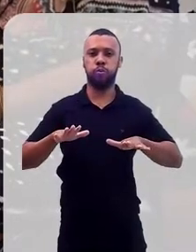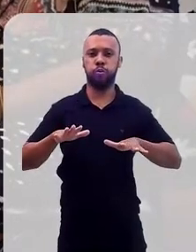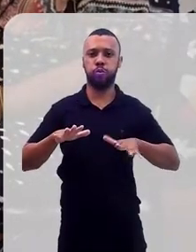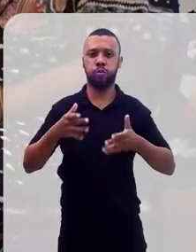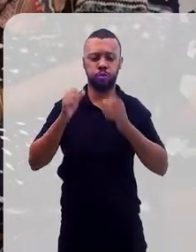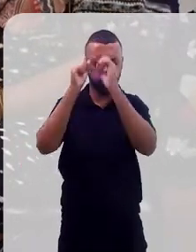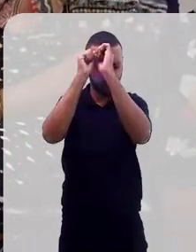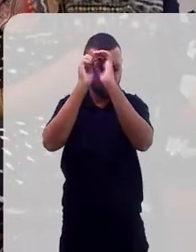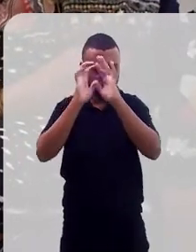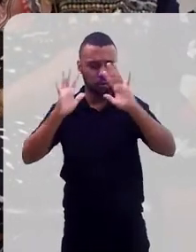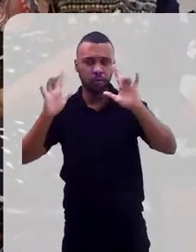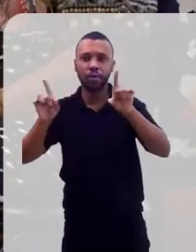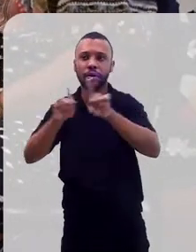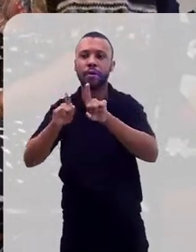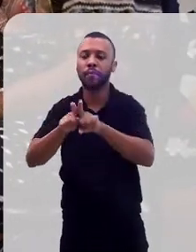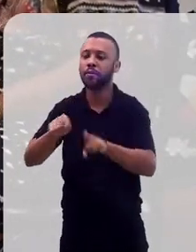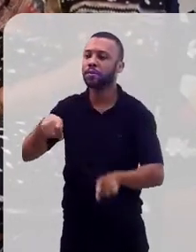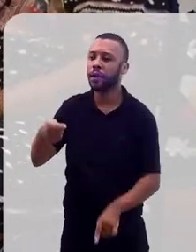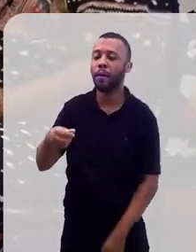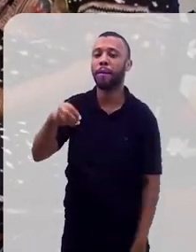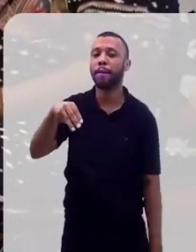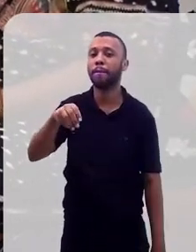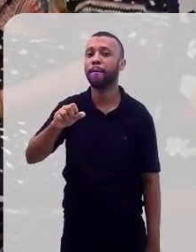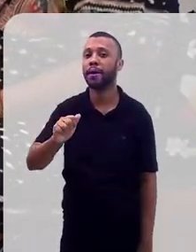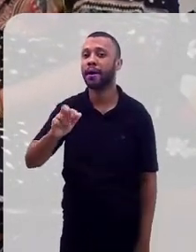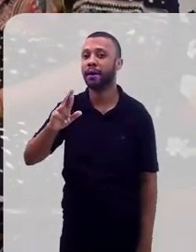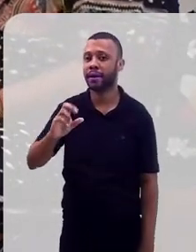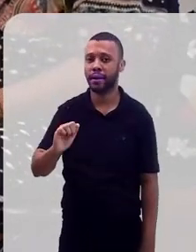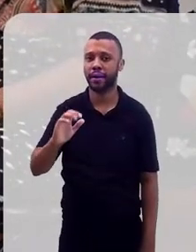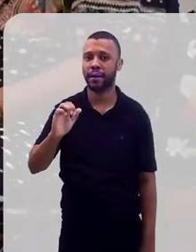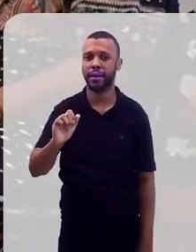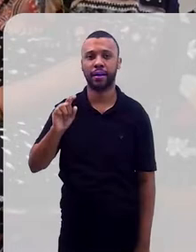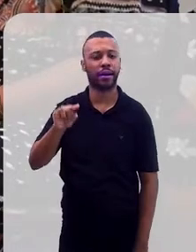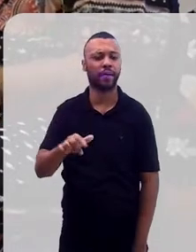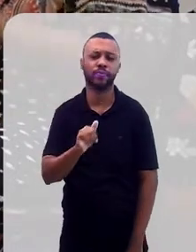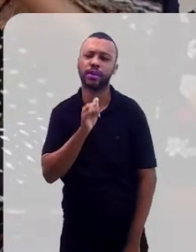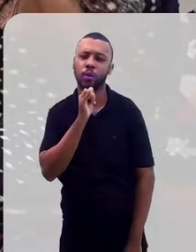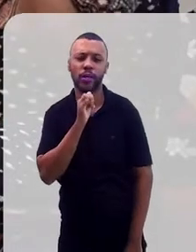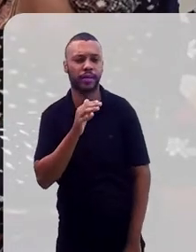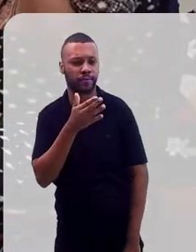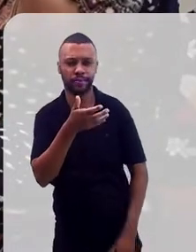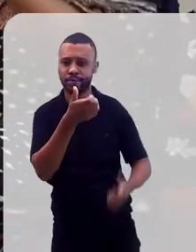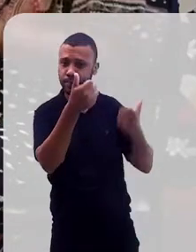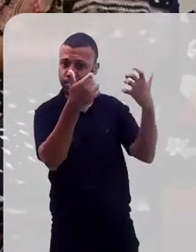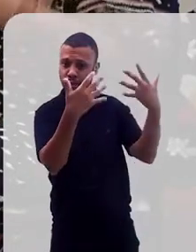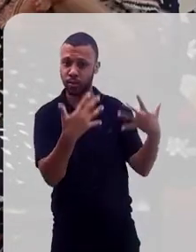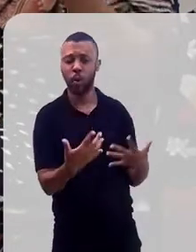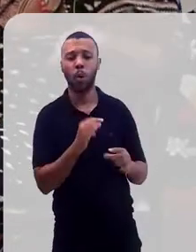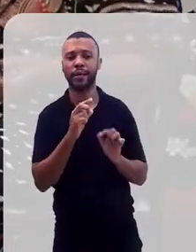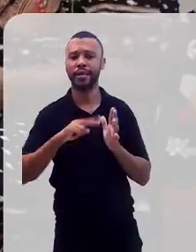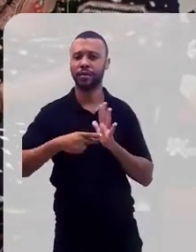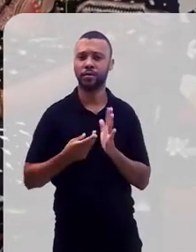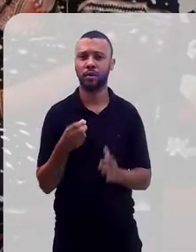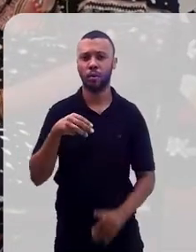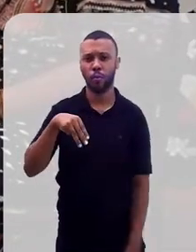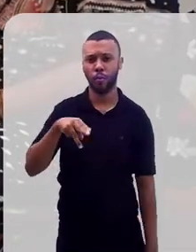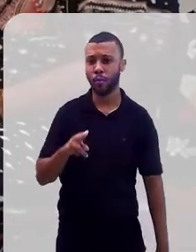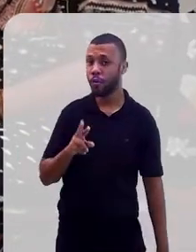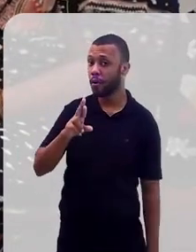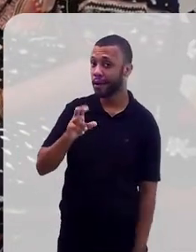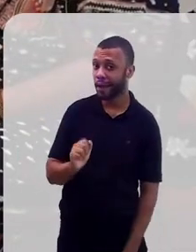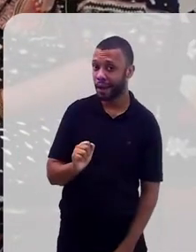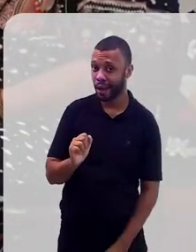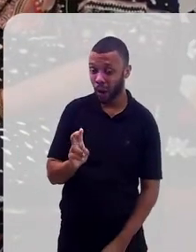ervas, você usa o tambor. Também o Som. maracá, né? Certo. Por exemplo, aqui, né, você comentou, né, o que seria